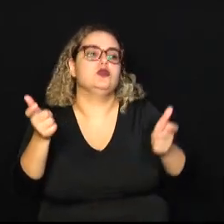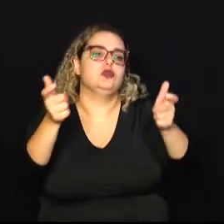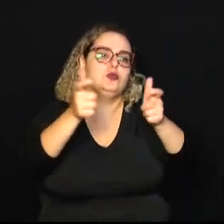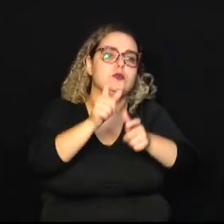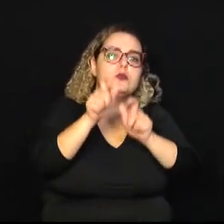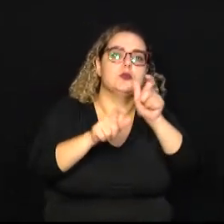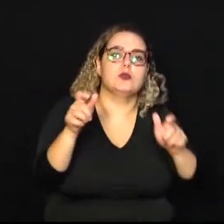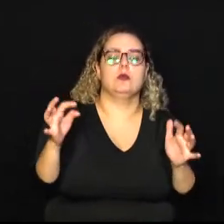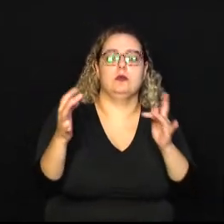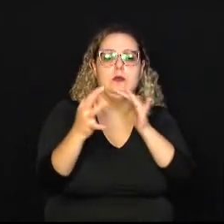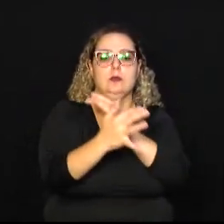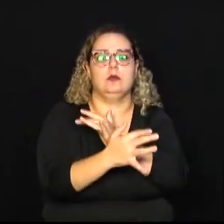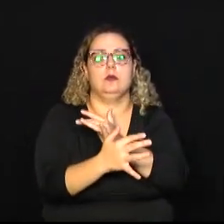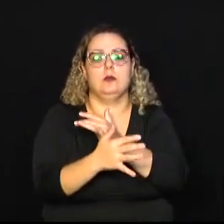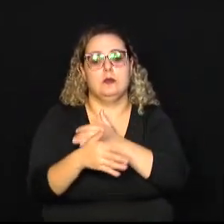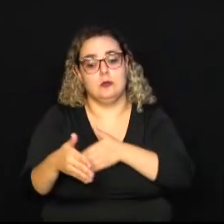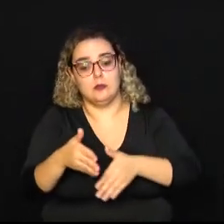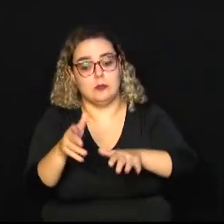Buscar